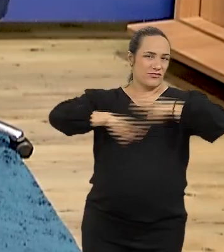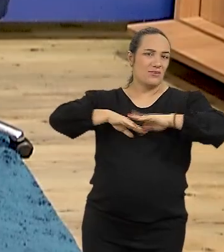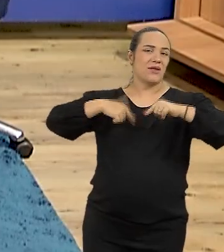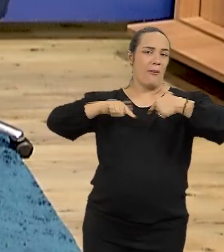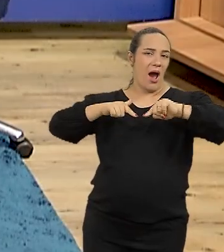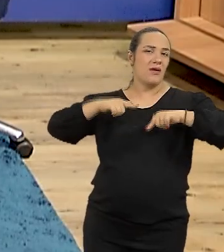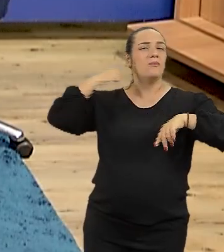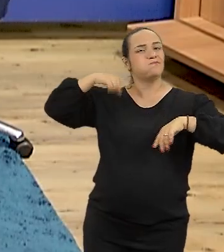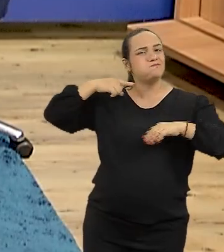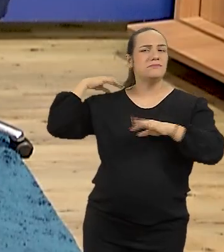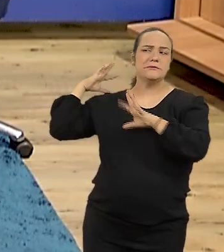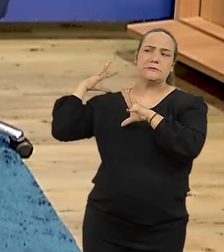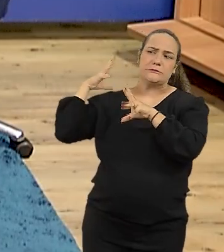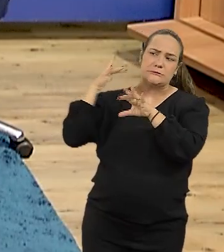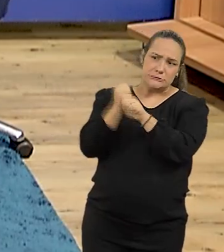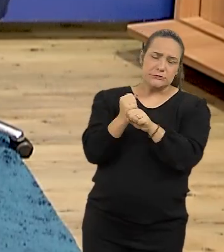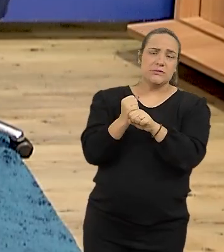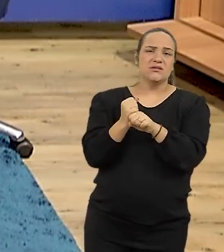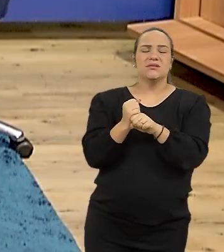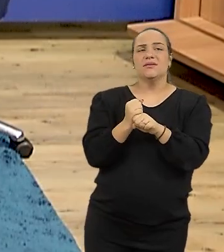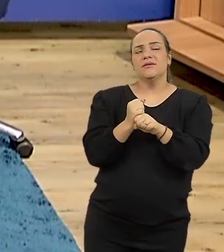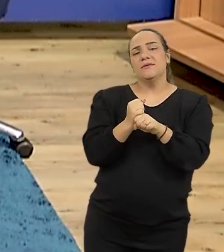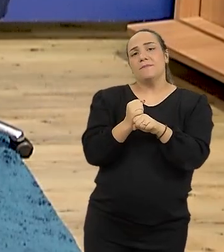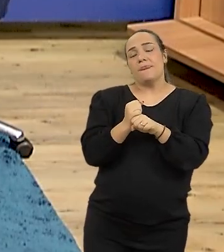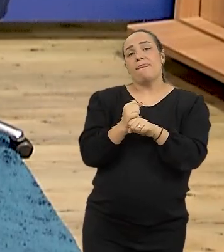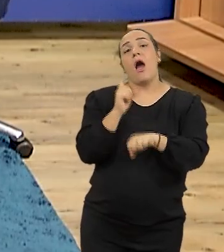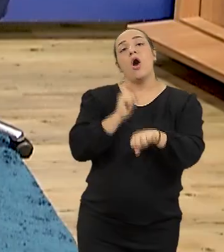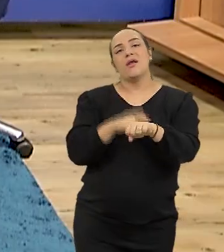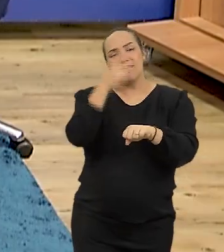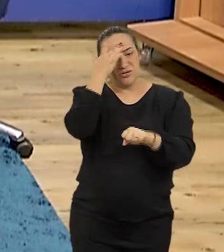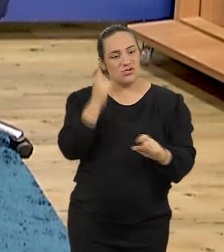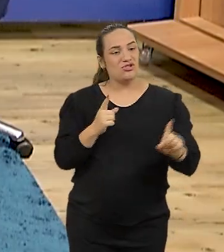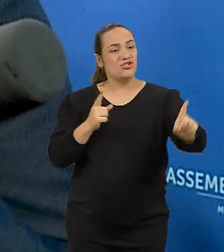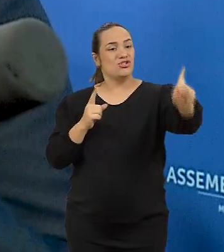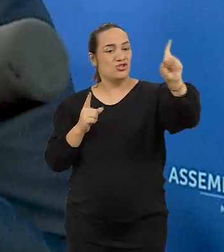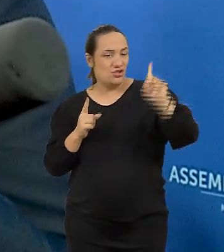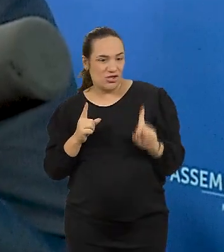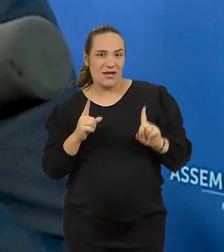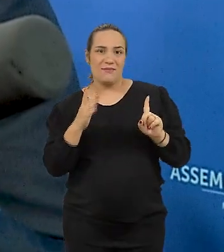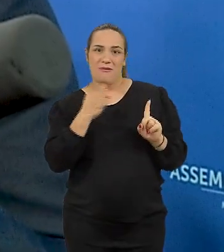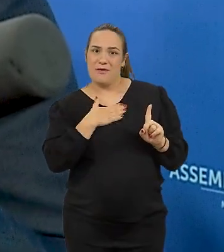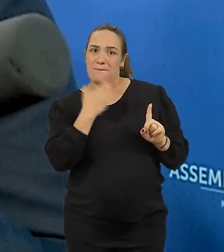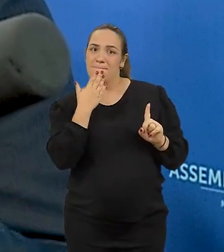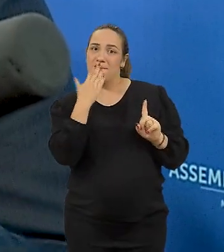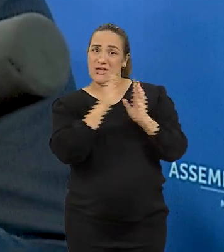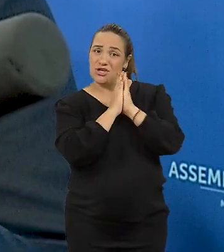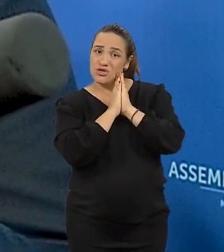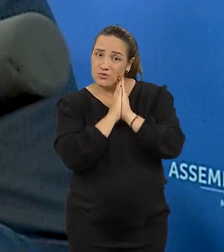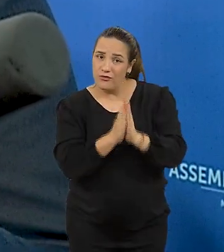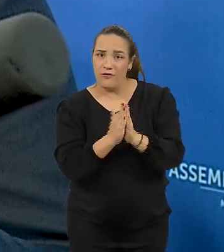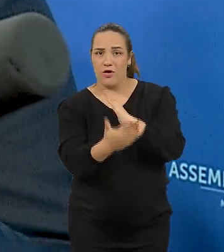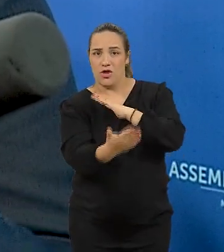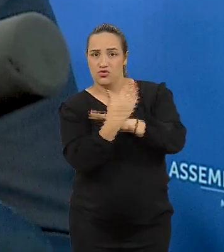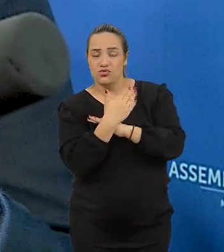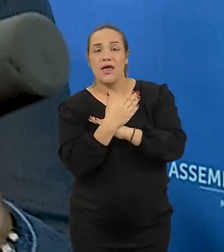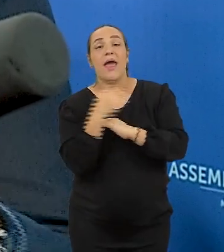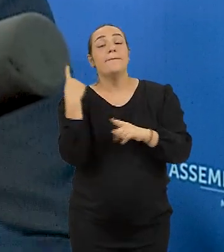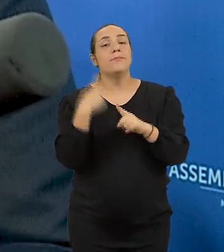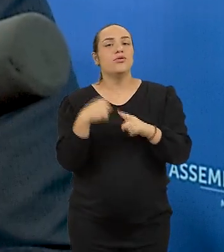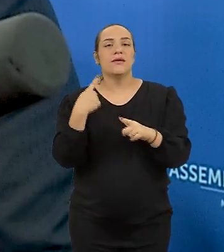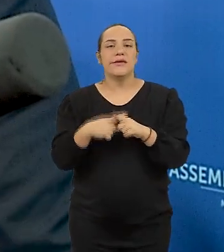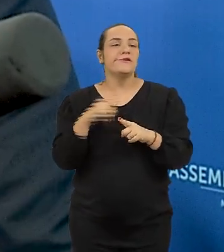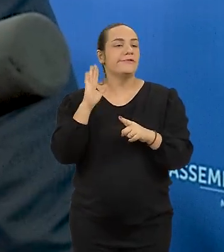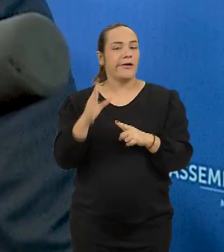em advogar, eu acredito assim, quando o cliente chega no escritório, ele já